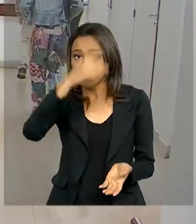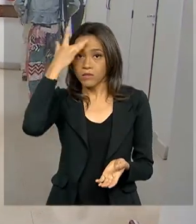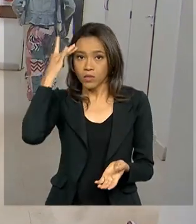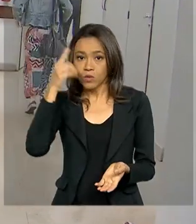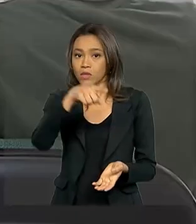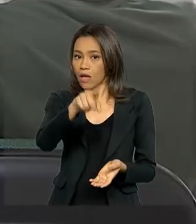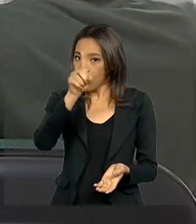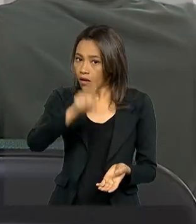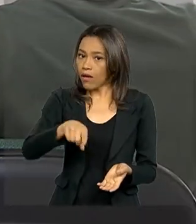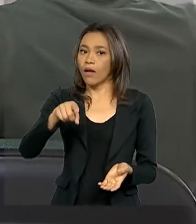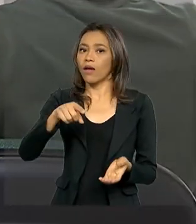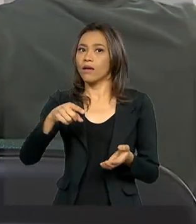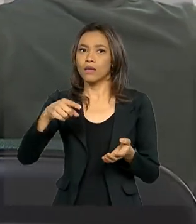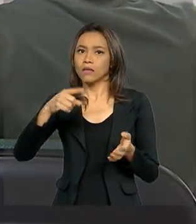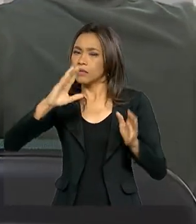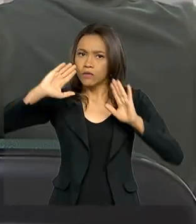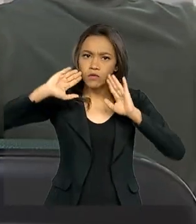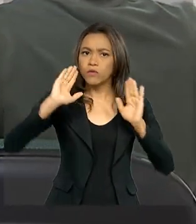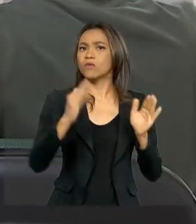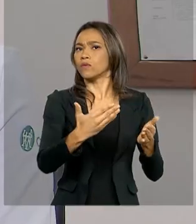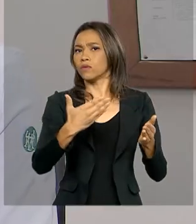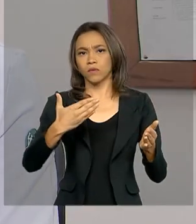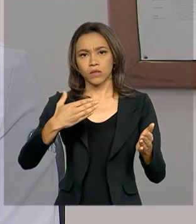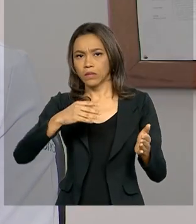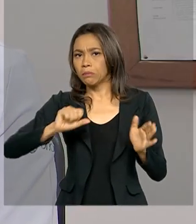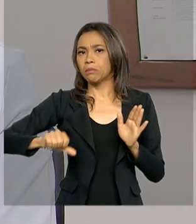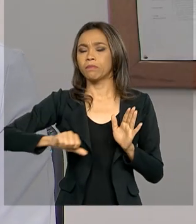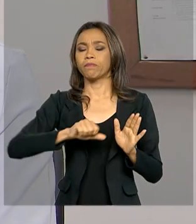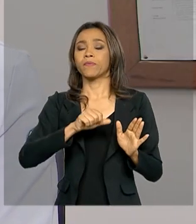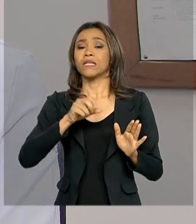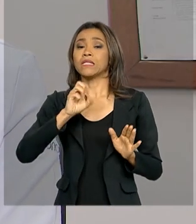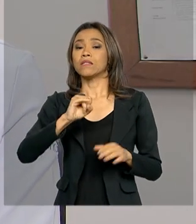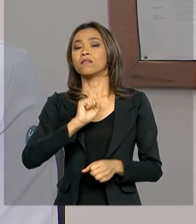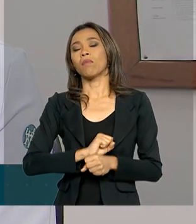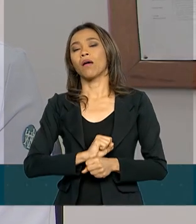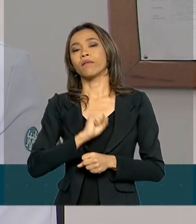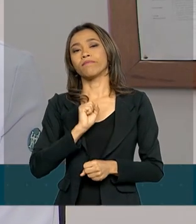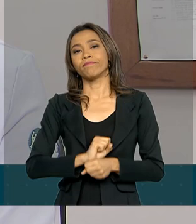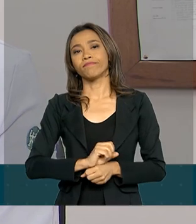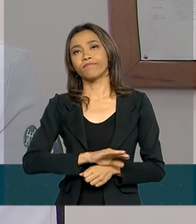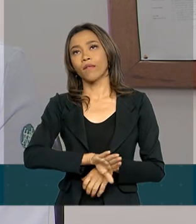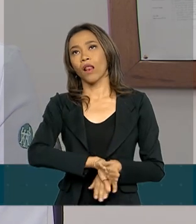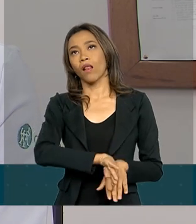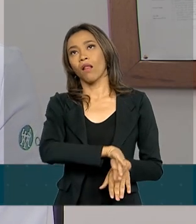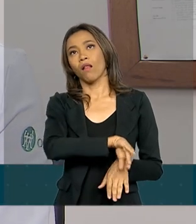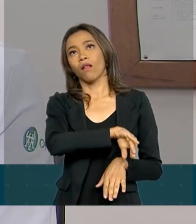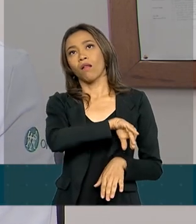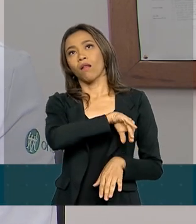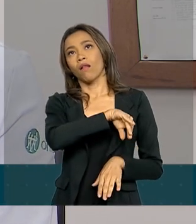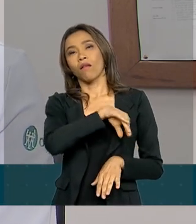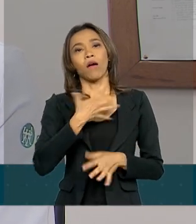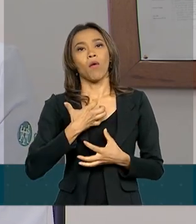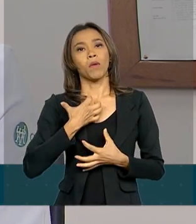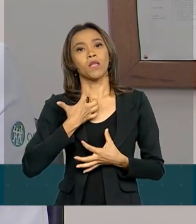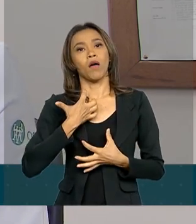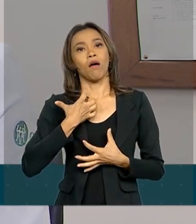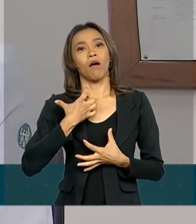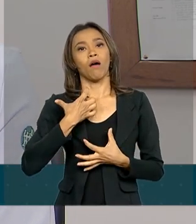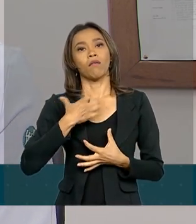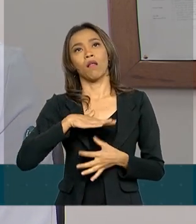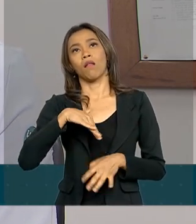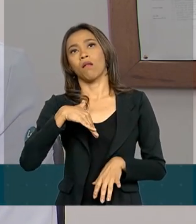prioridade na realização dos exames se você espera muito pelo resultado dos exames isso vai crescendo progredindo no